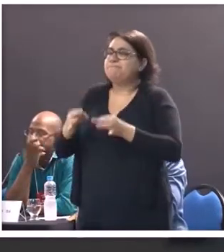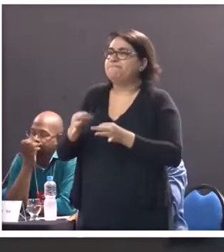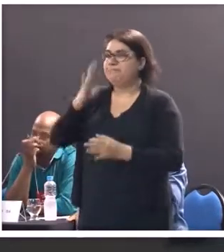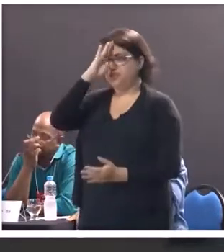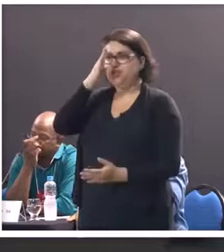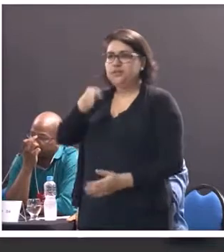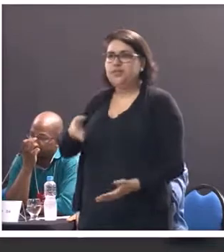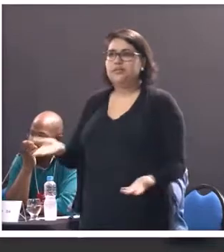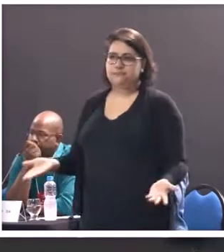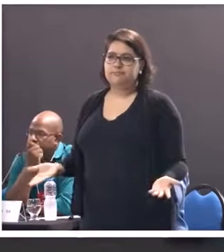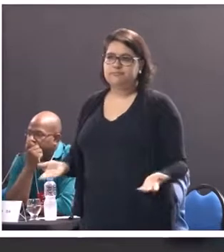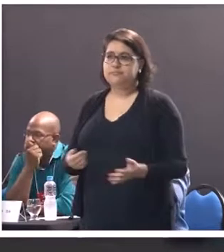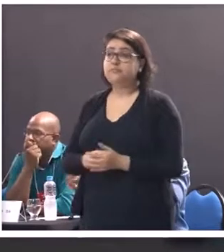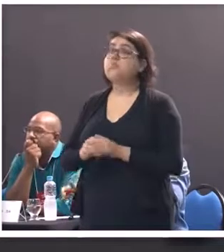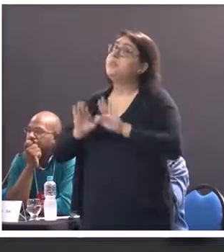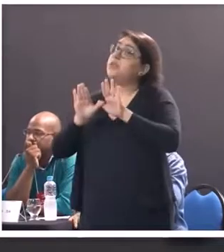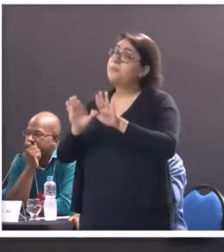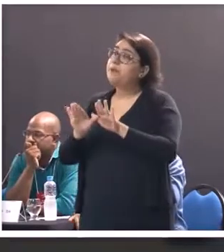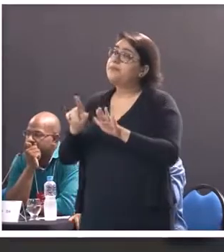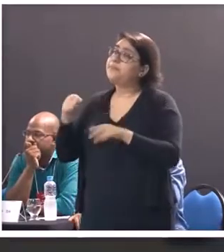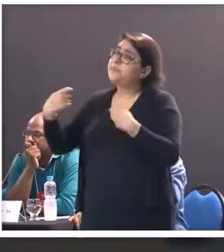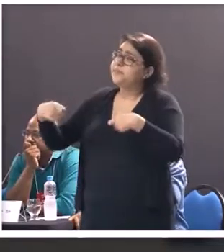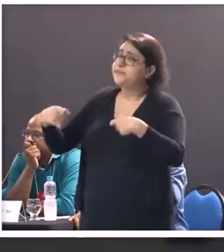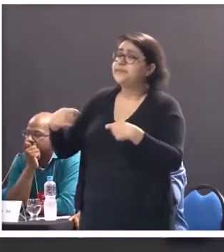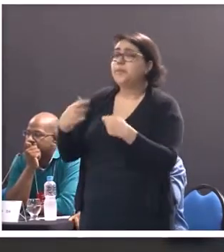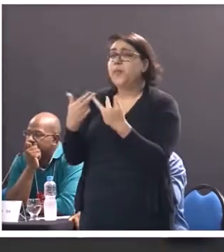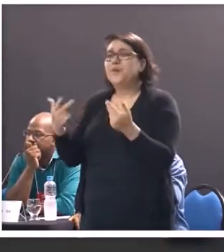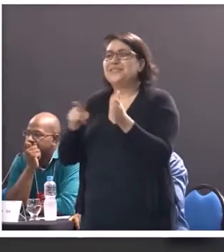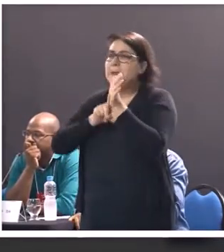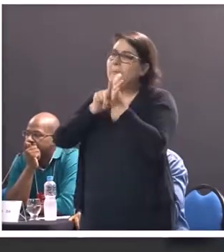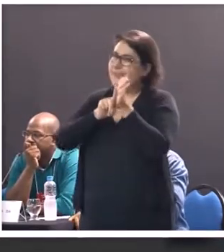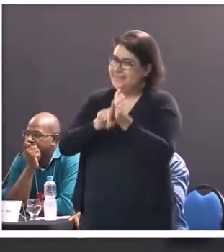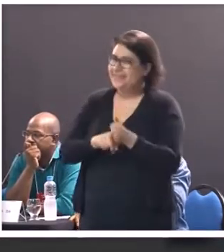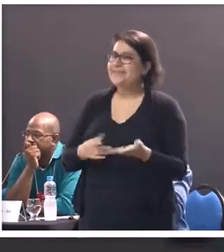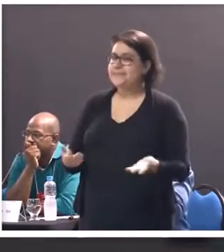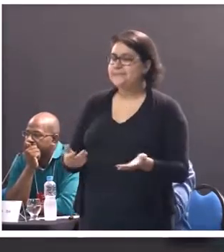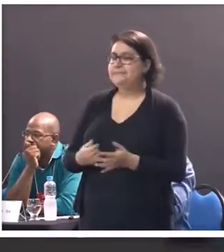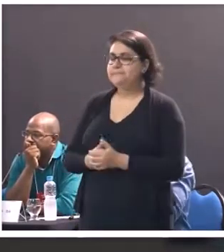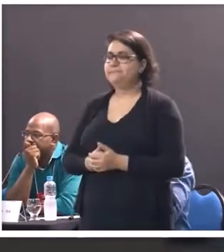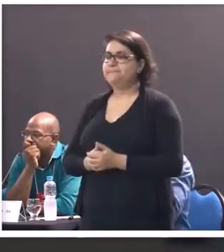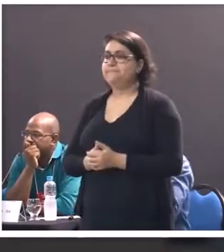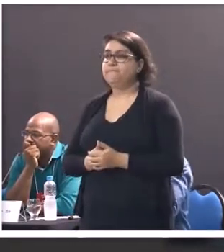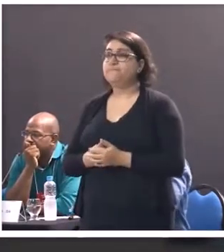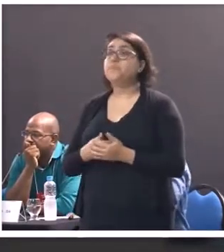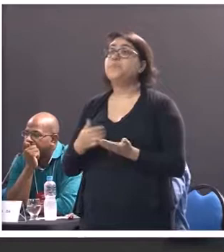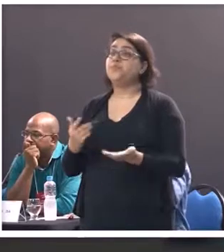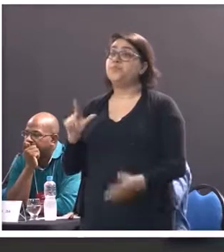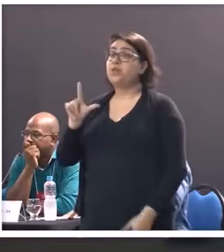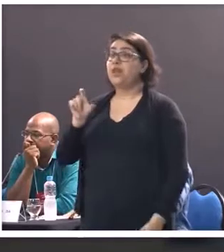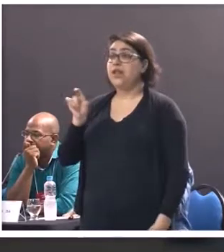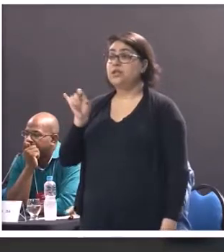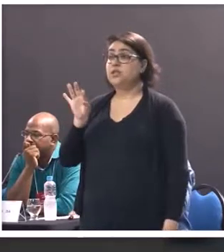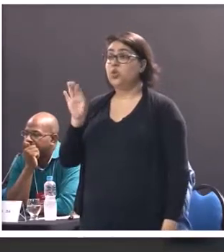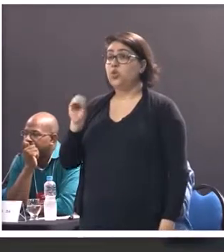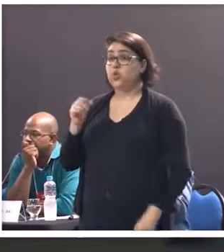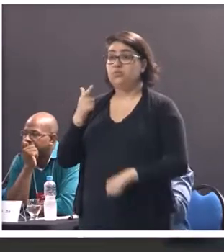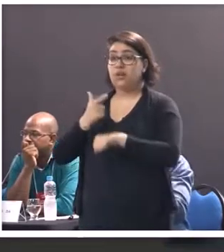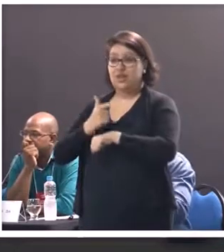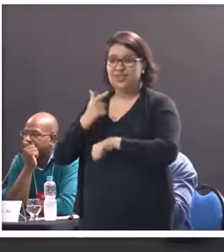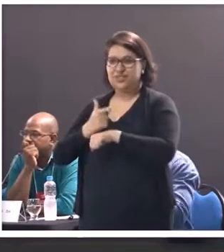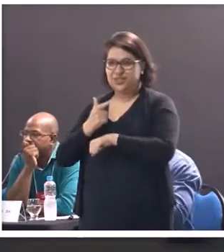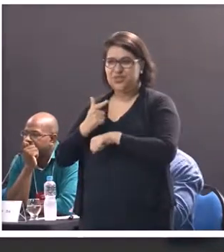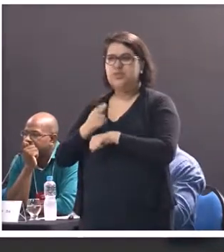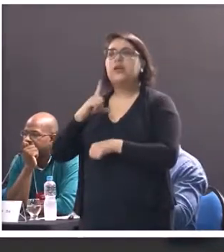tá? Mas isso é algo ainda a ser pesquisado. E o léxico é a palavra em